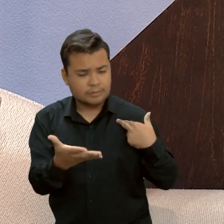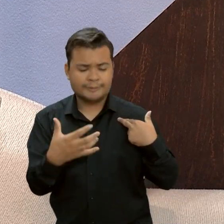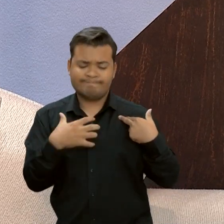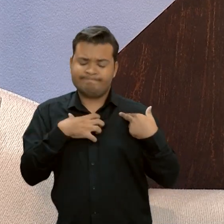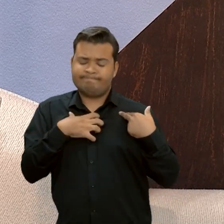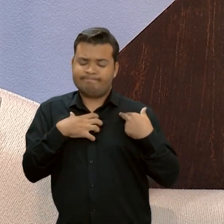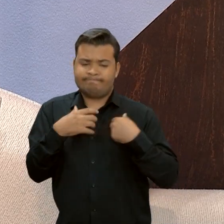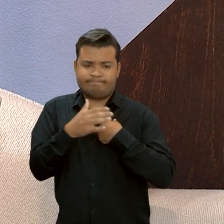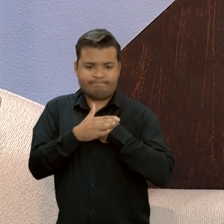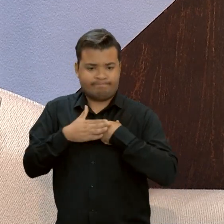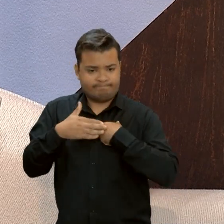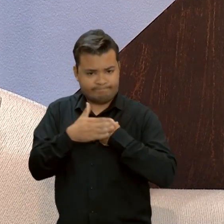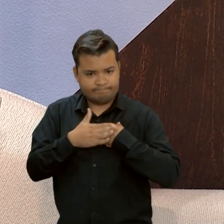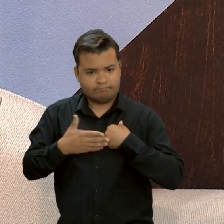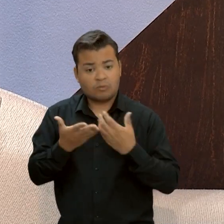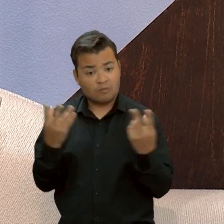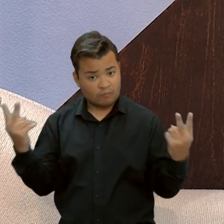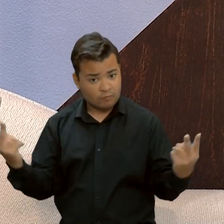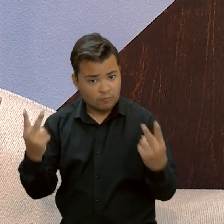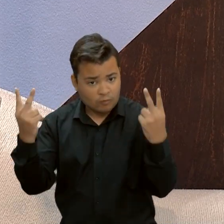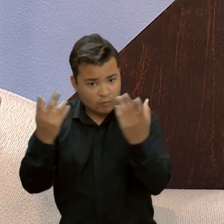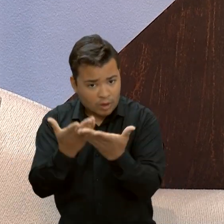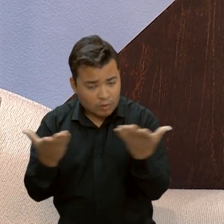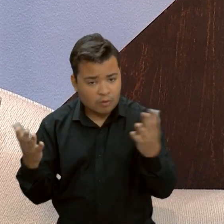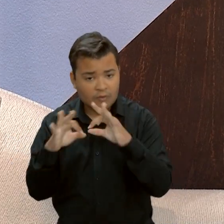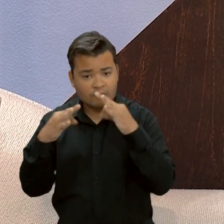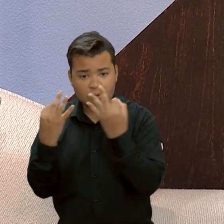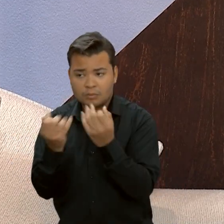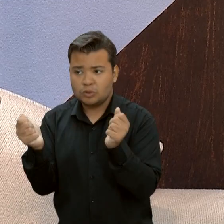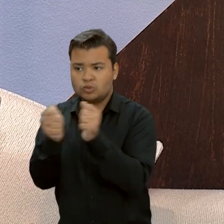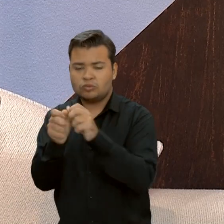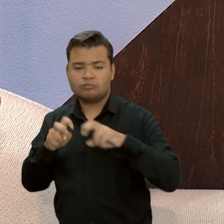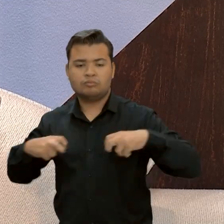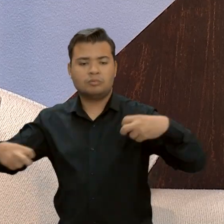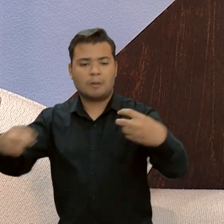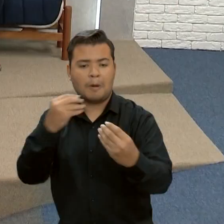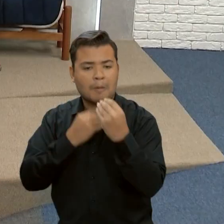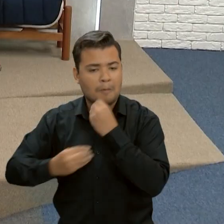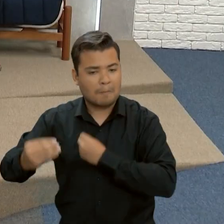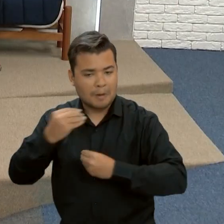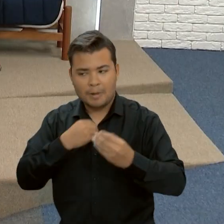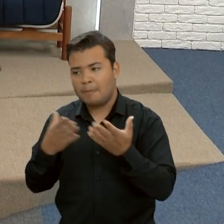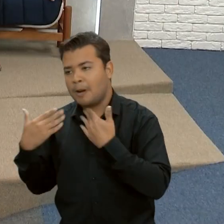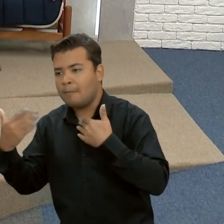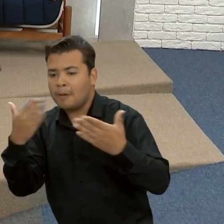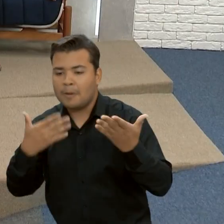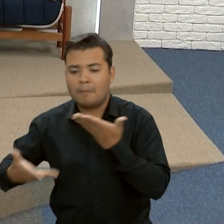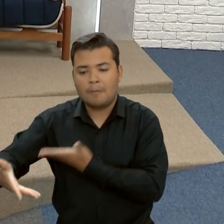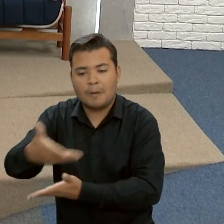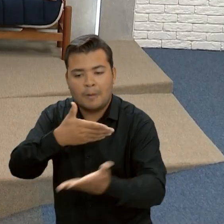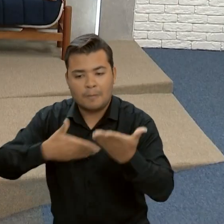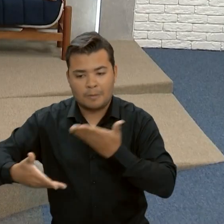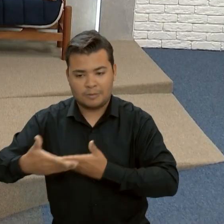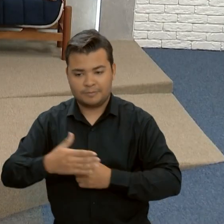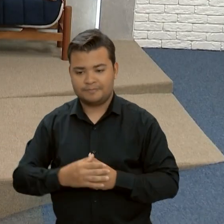afetividade, sentar à mesa com seus filhos e com a sua família. Como a Simone estava dizendo, Renan, é realmente